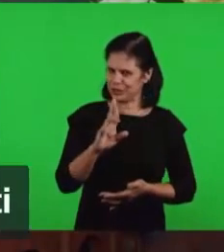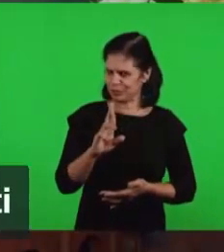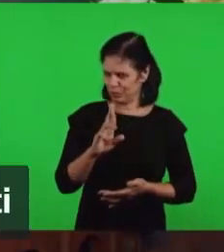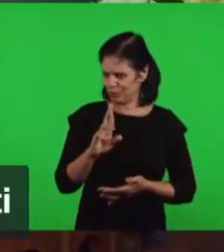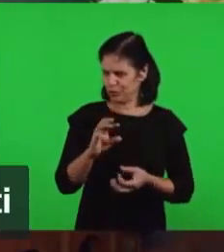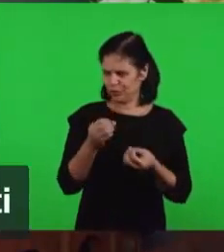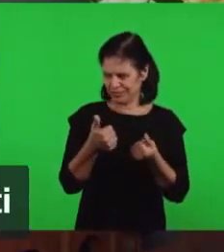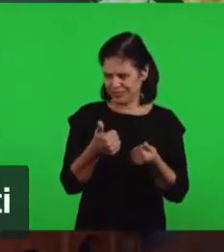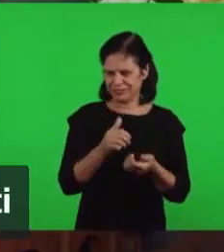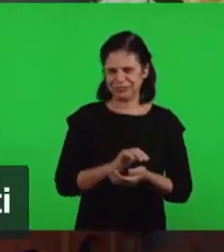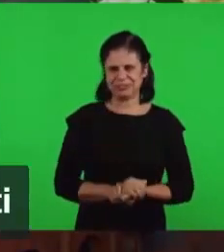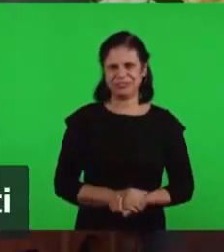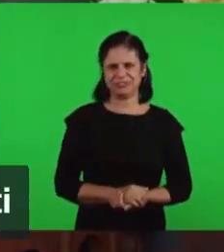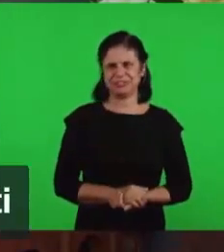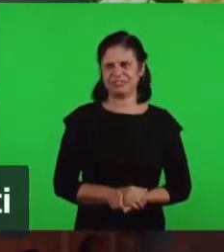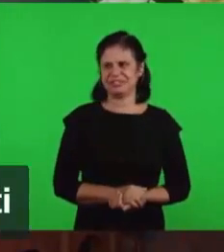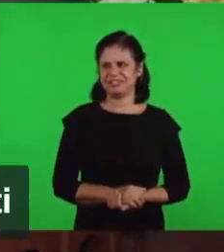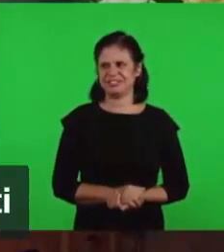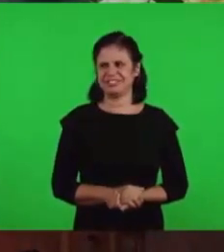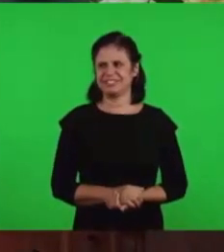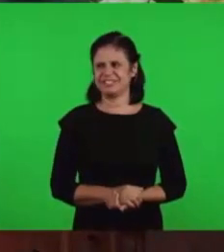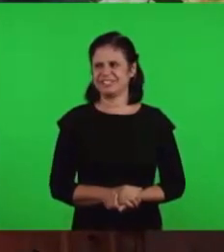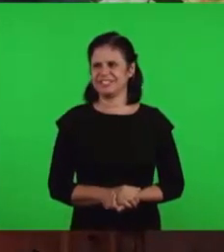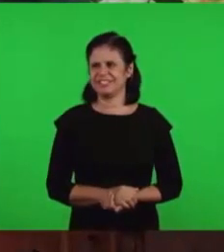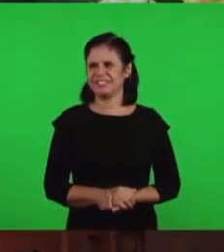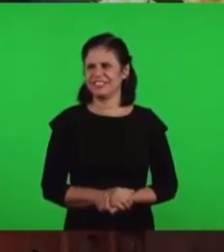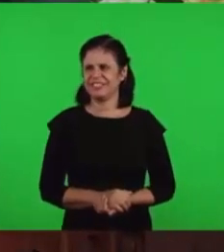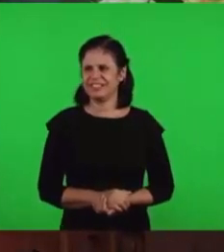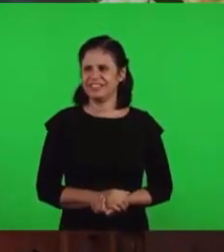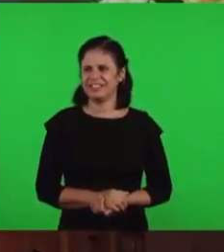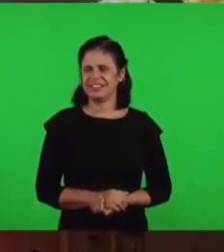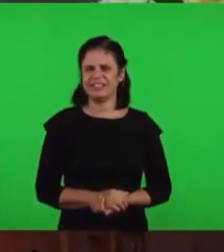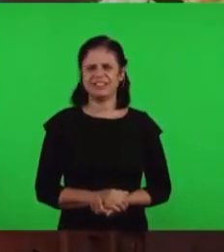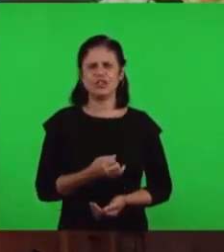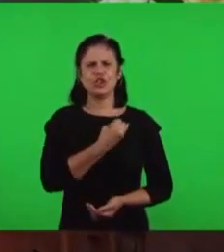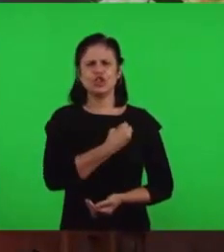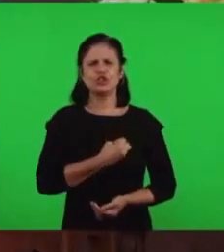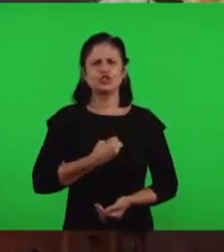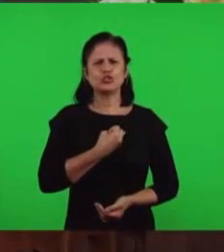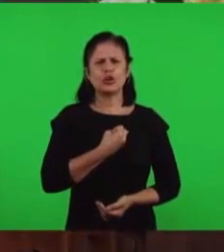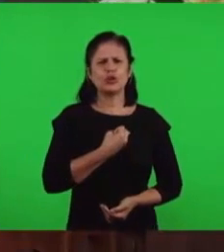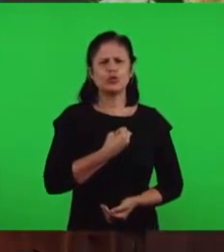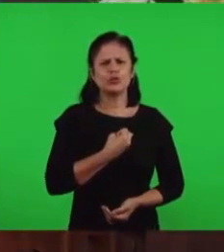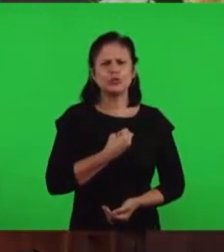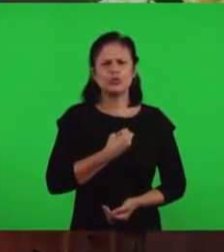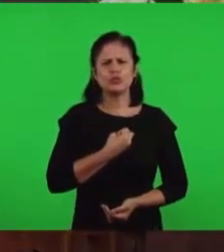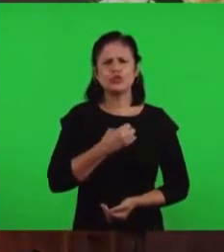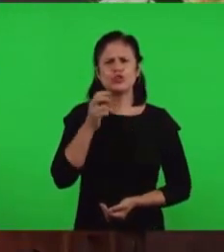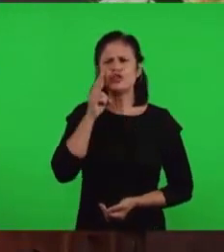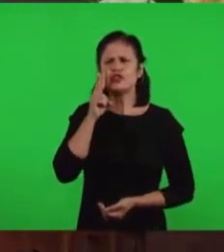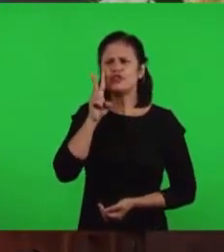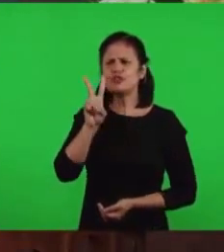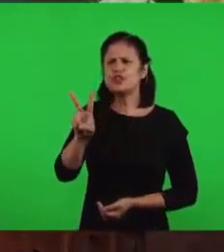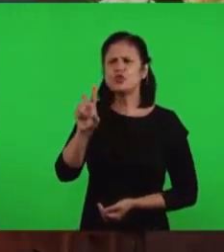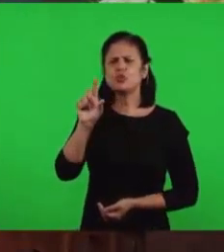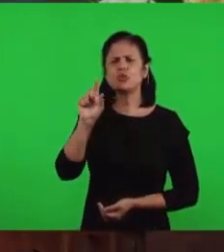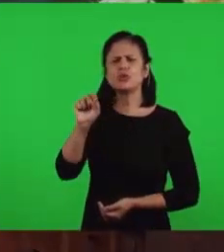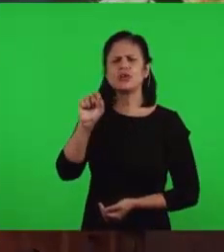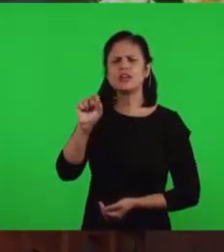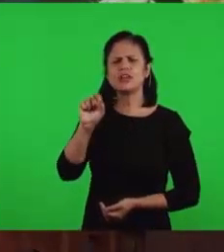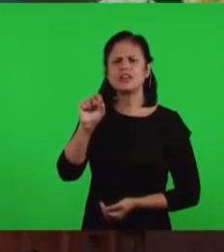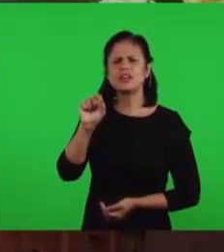comentário de cada uma das respostas o que João Viu pode colocar a resposta